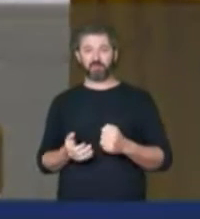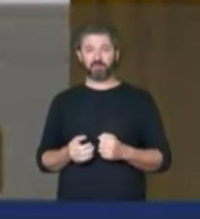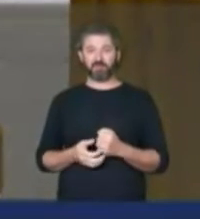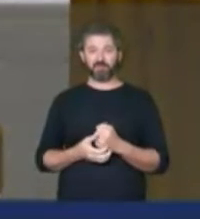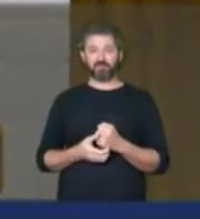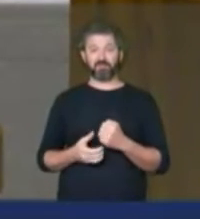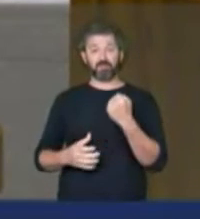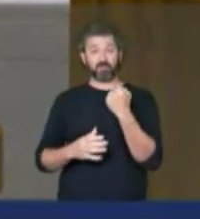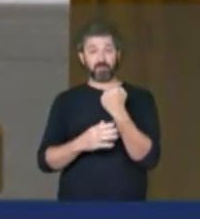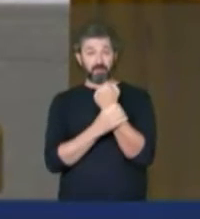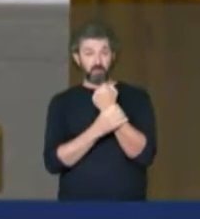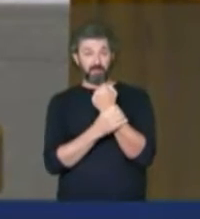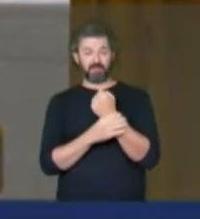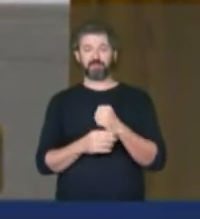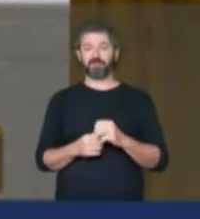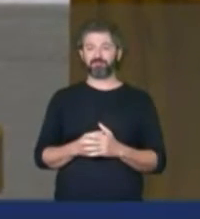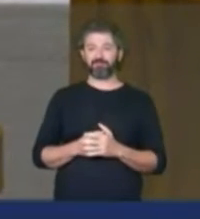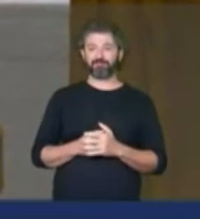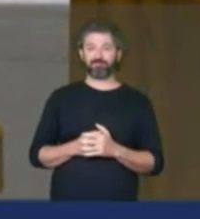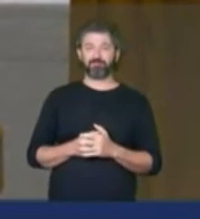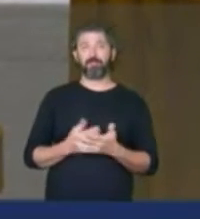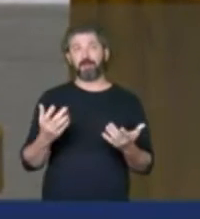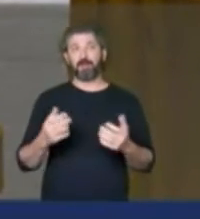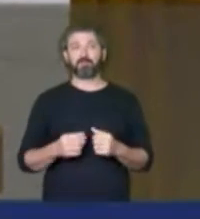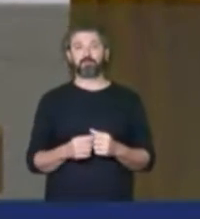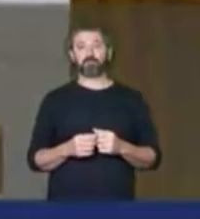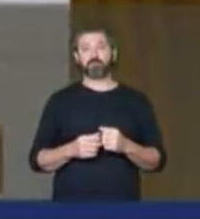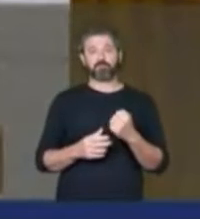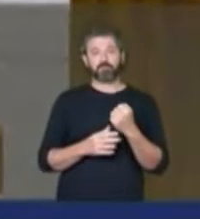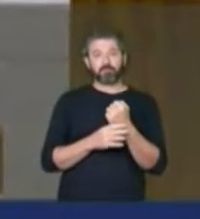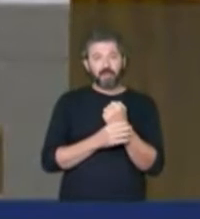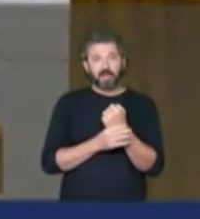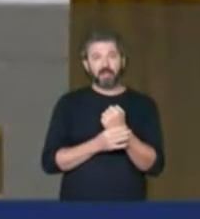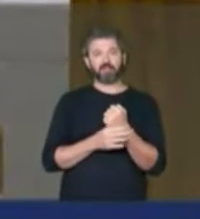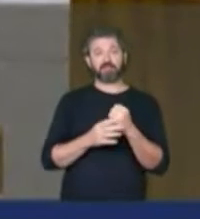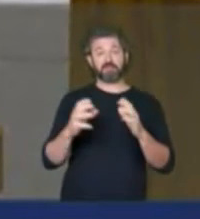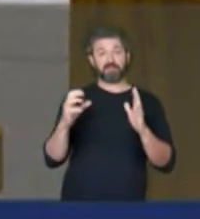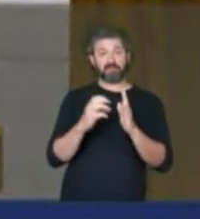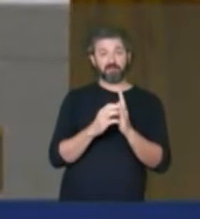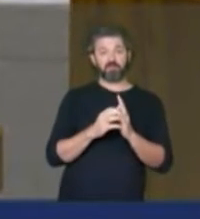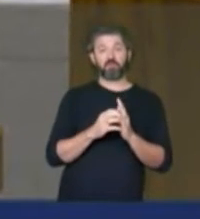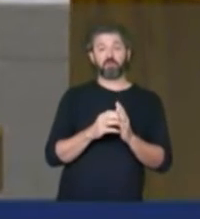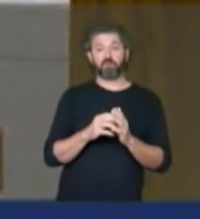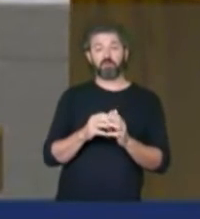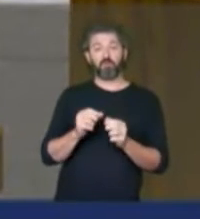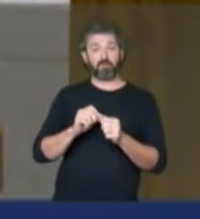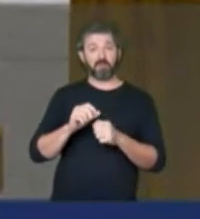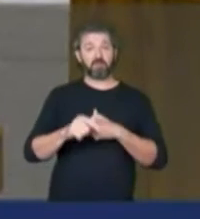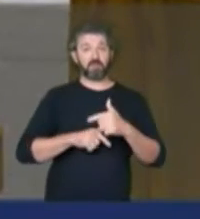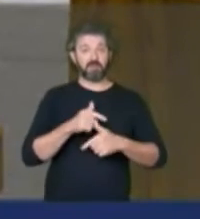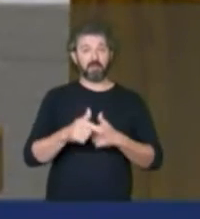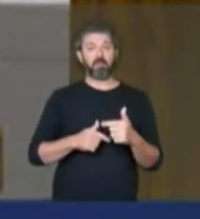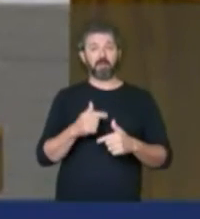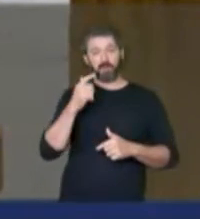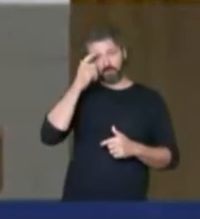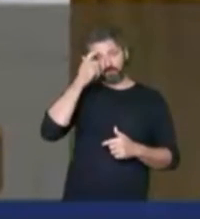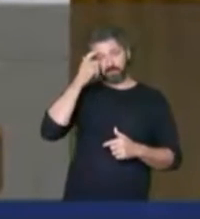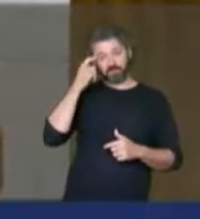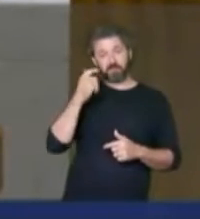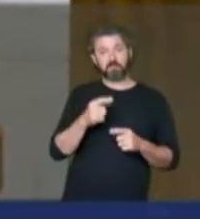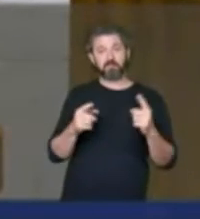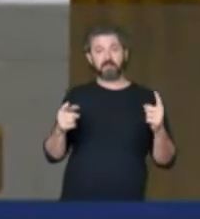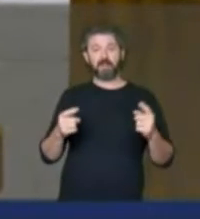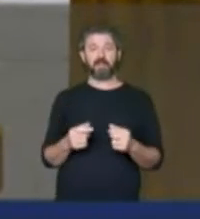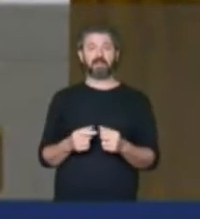seria segurança, seria a garantia de que os servidores realizassem seu trabalho